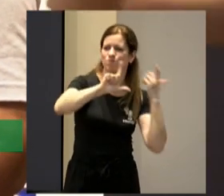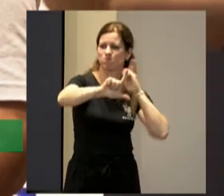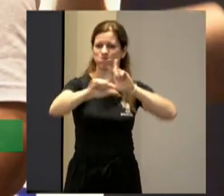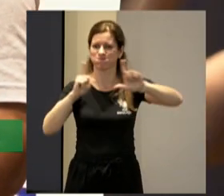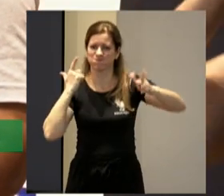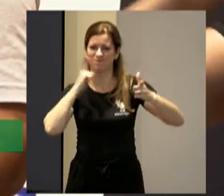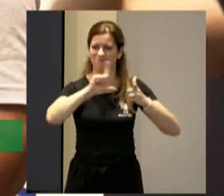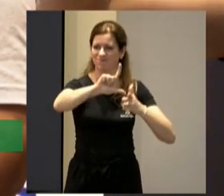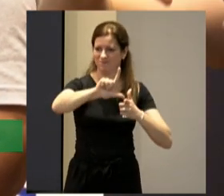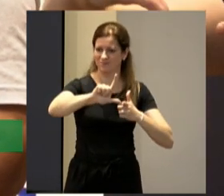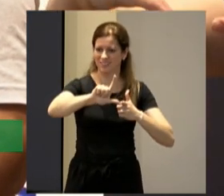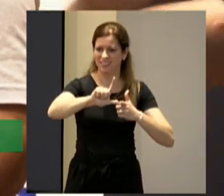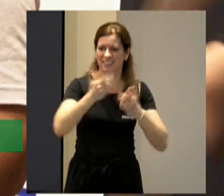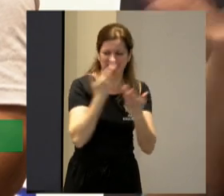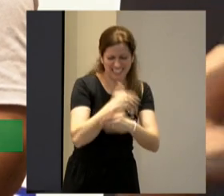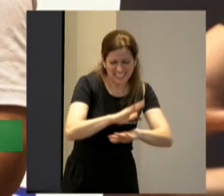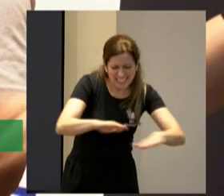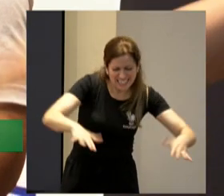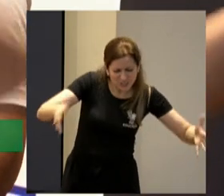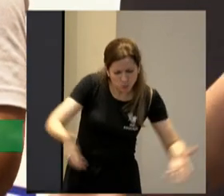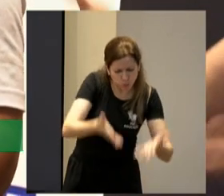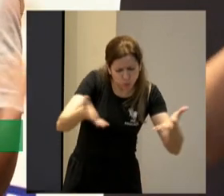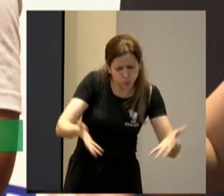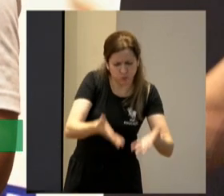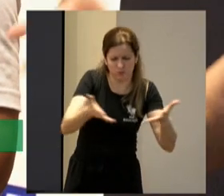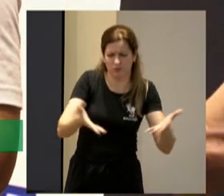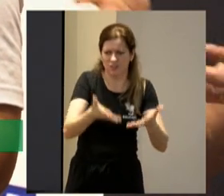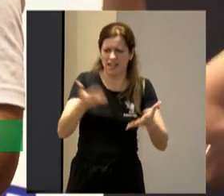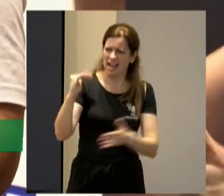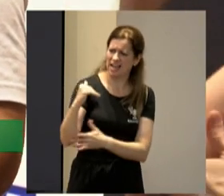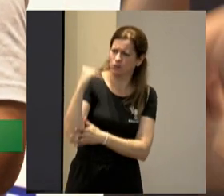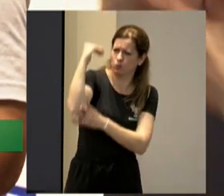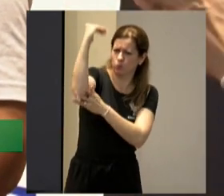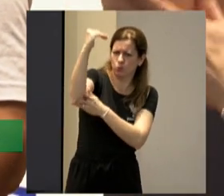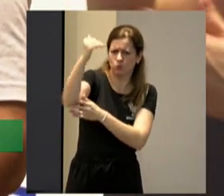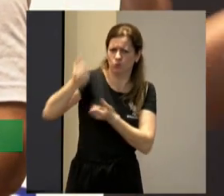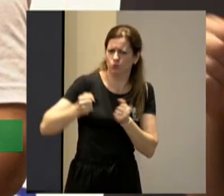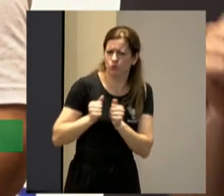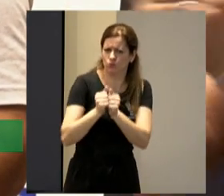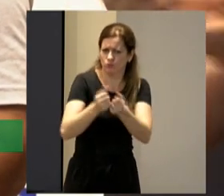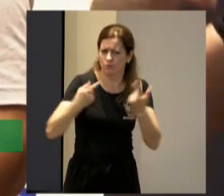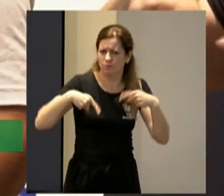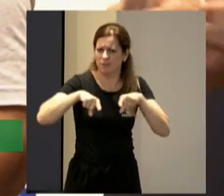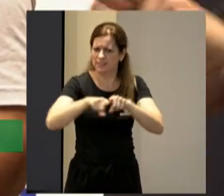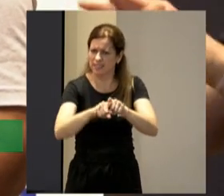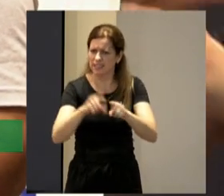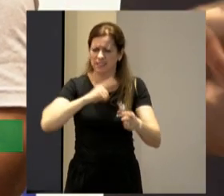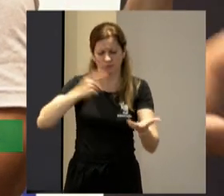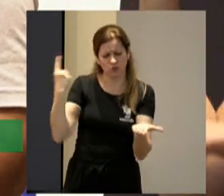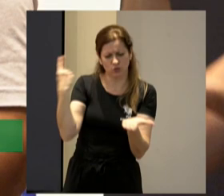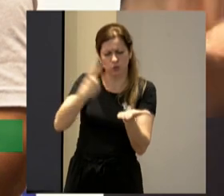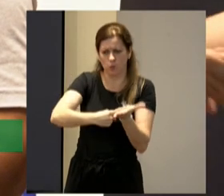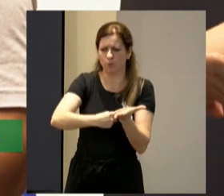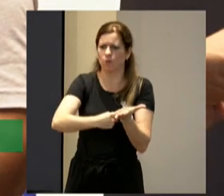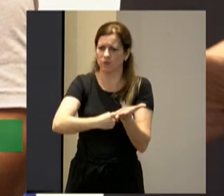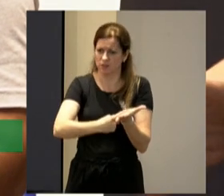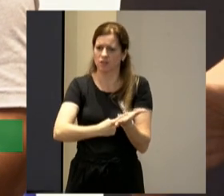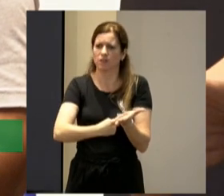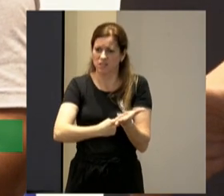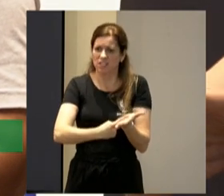recompomos trajetórias de crianças, adolescentes e adultos quando assumimos o compromisso de enfrentar